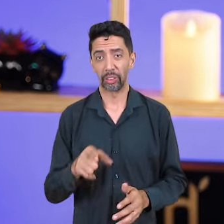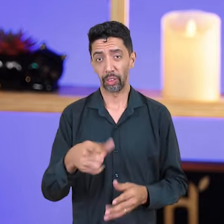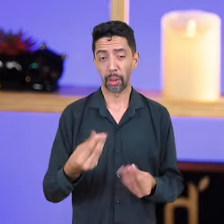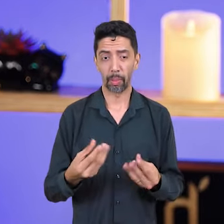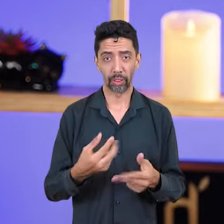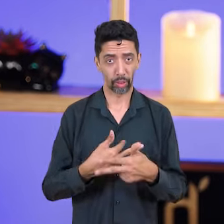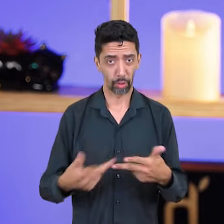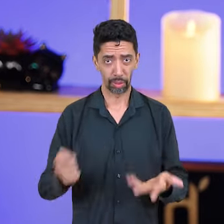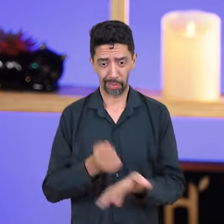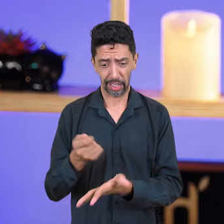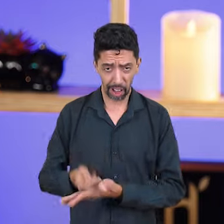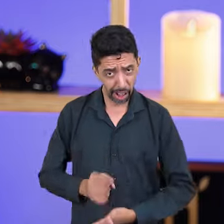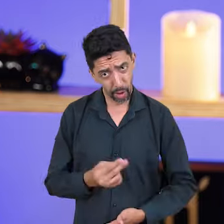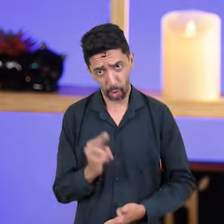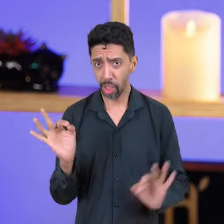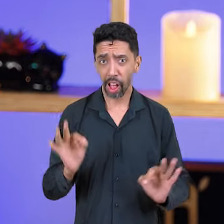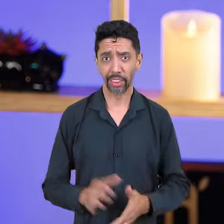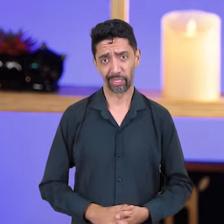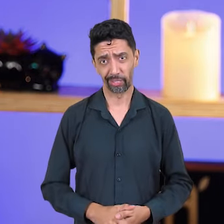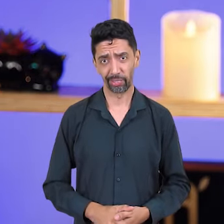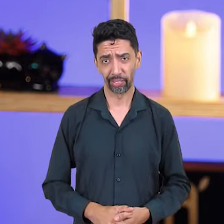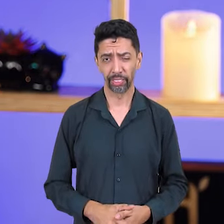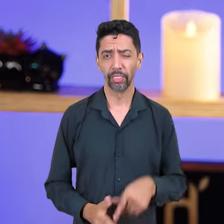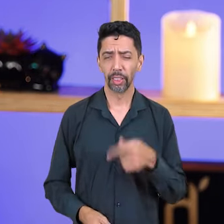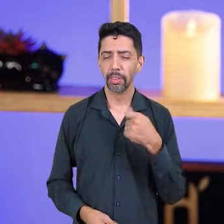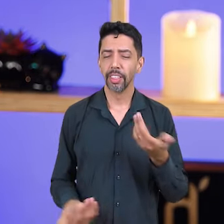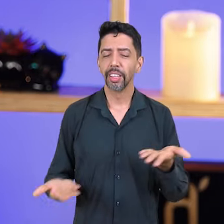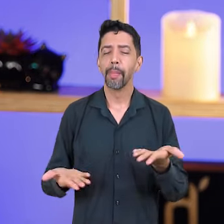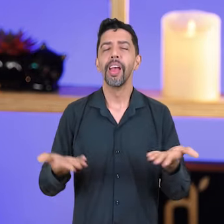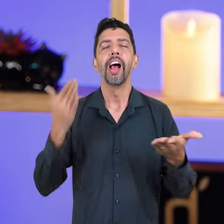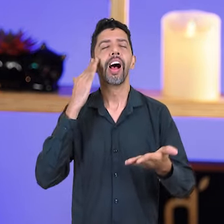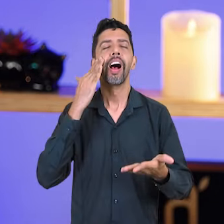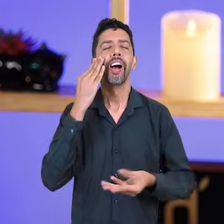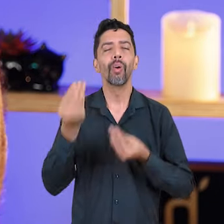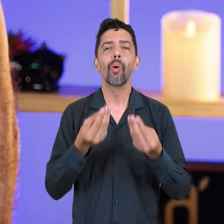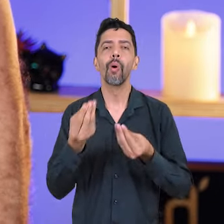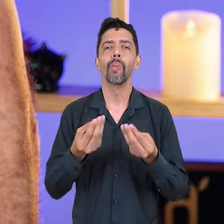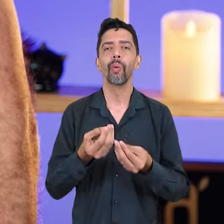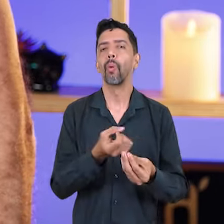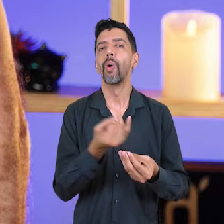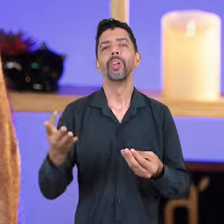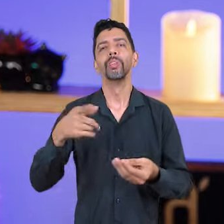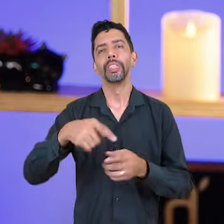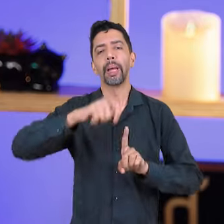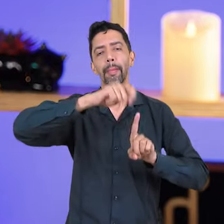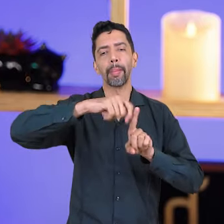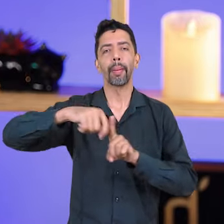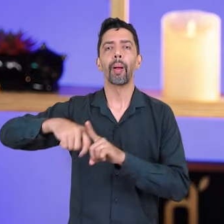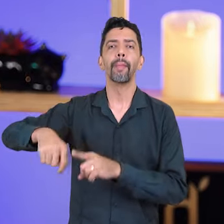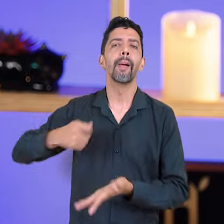eu preciso fazer esse diagnóstico, tirar uma fotografia da minha vida financeira, saber exatamente quais são meus